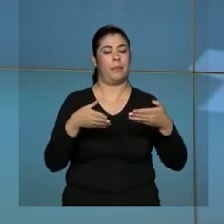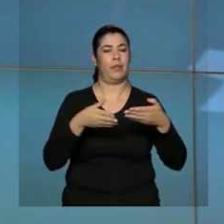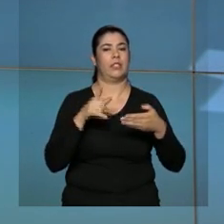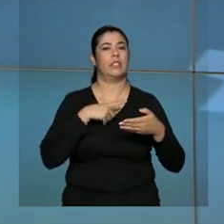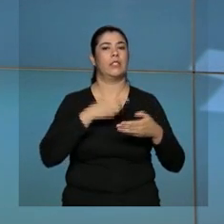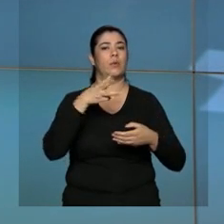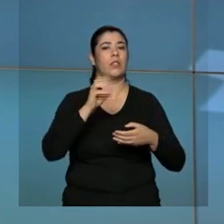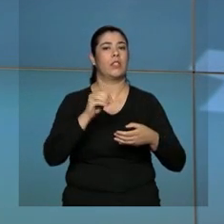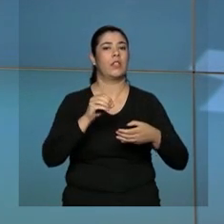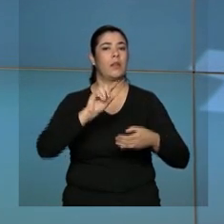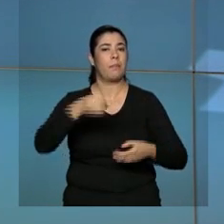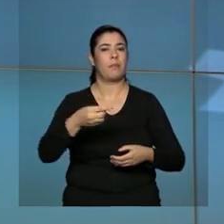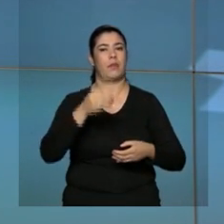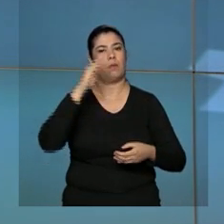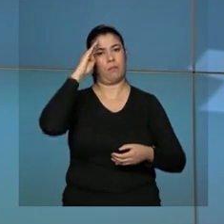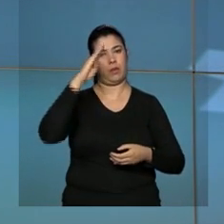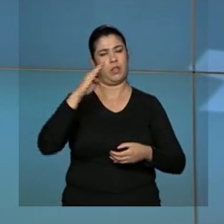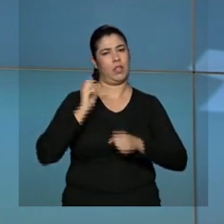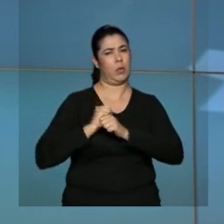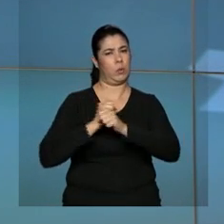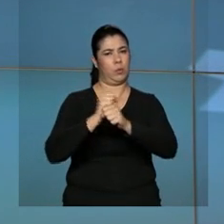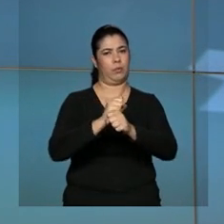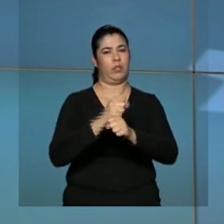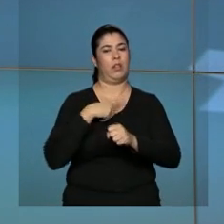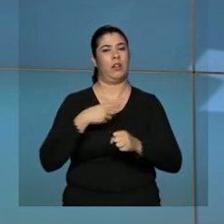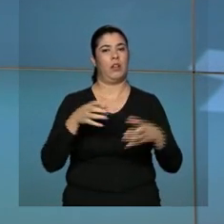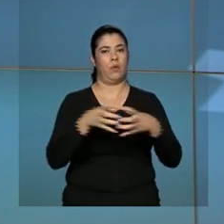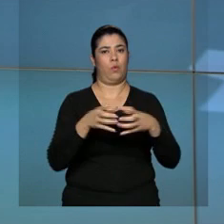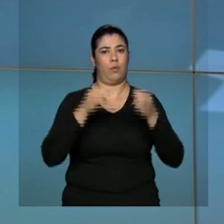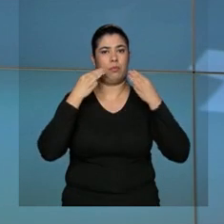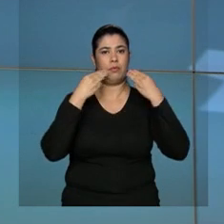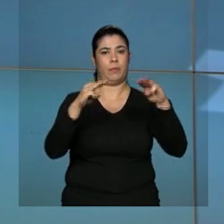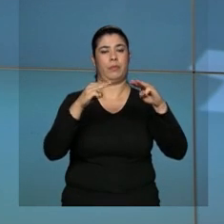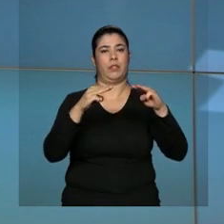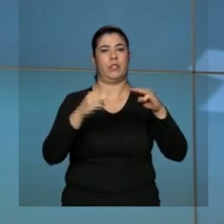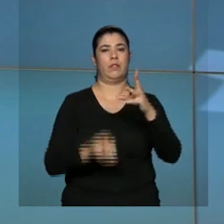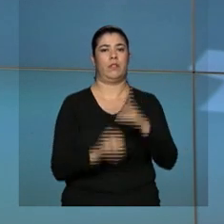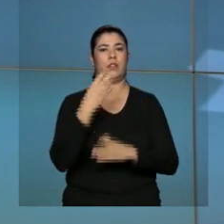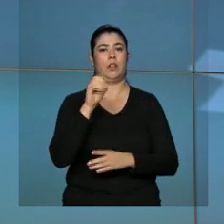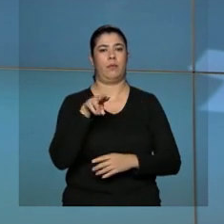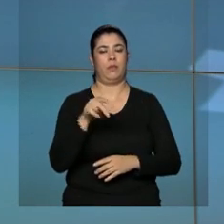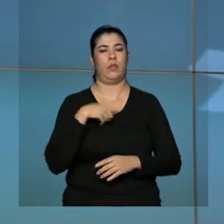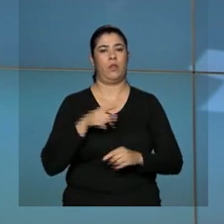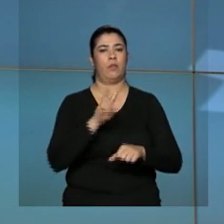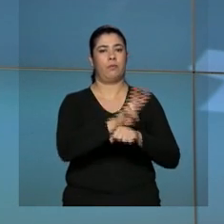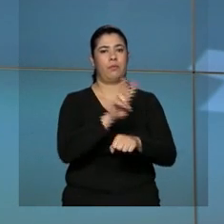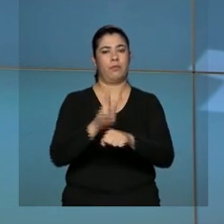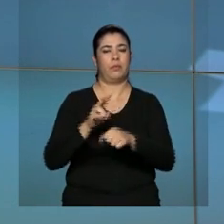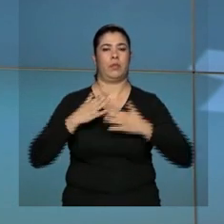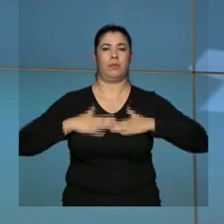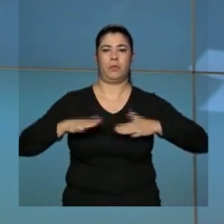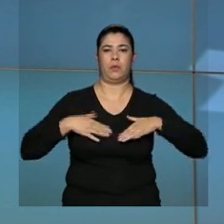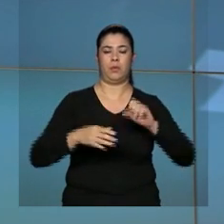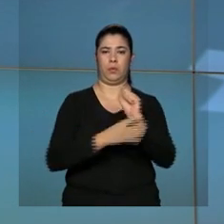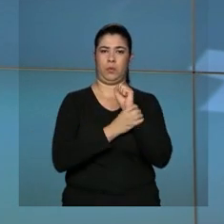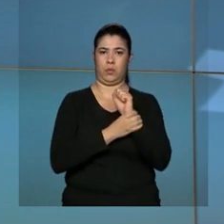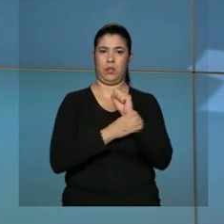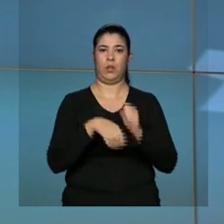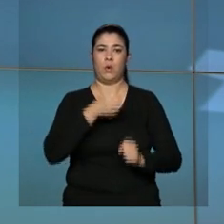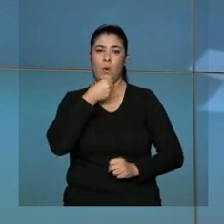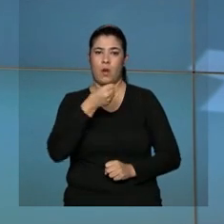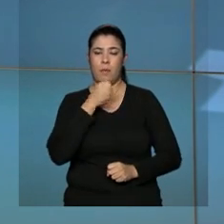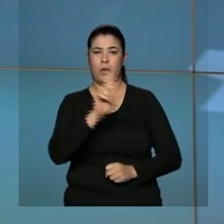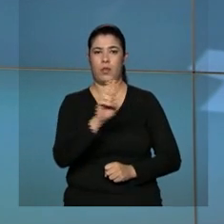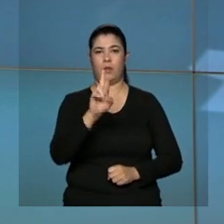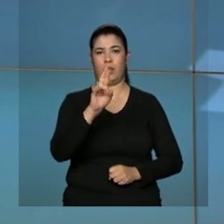30 mil militares. A missão foi criada pela ONU para restabelecer a segurança e a normalidade no país. O repórter Ricardo